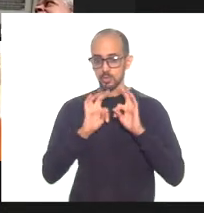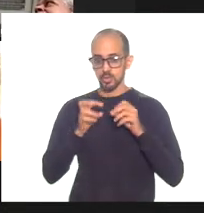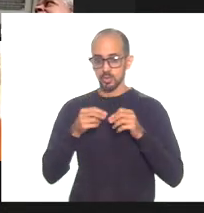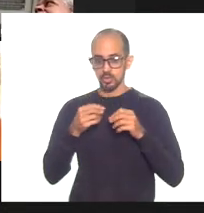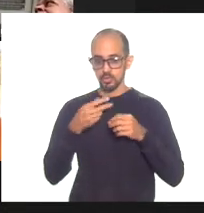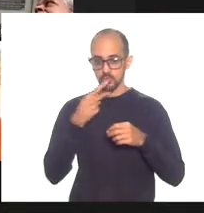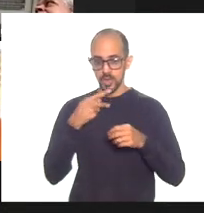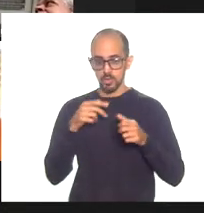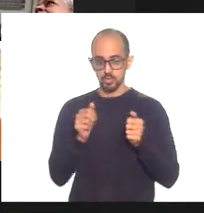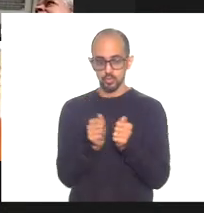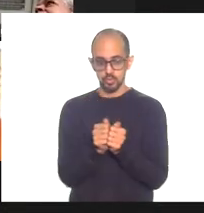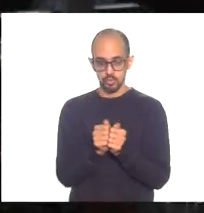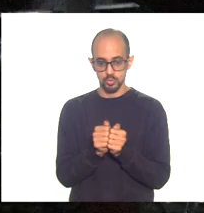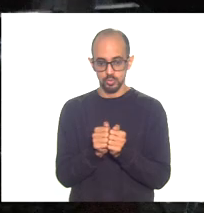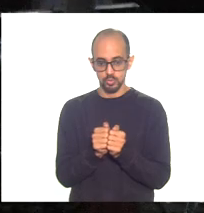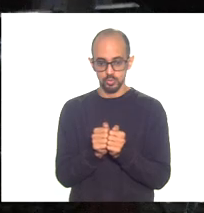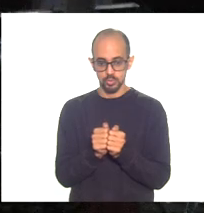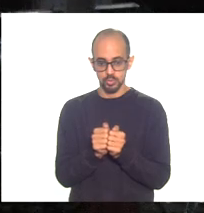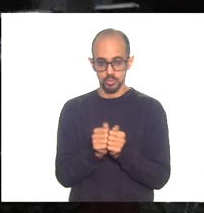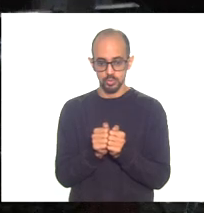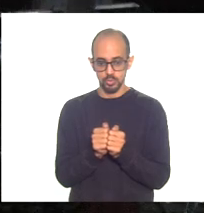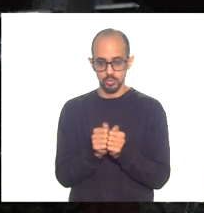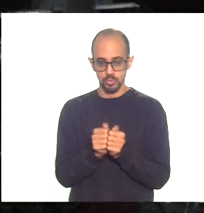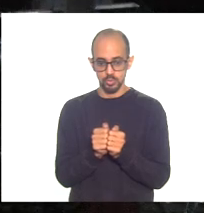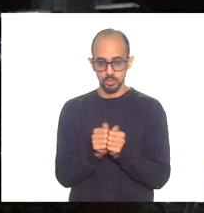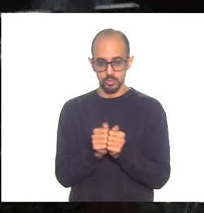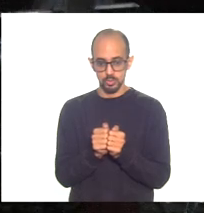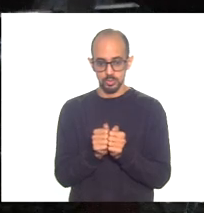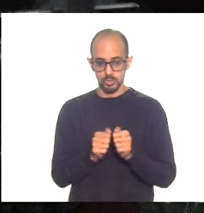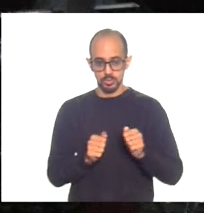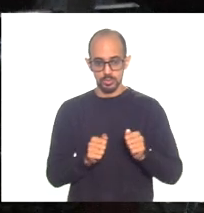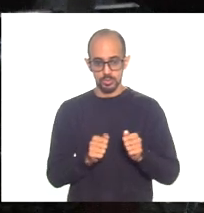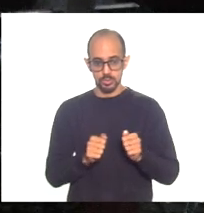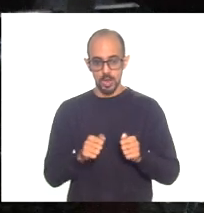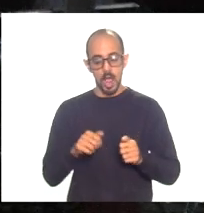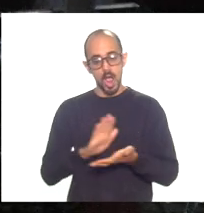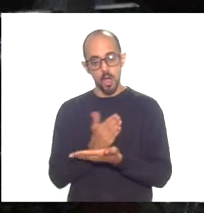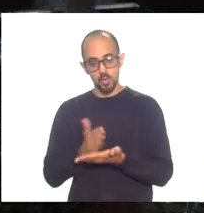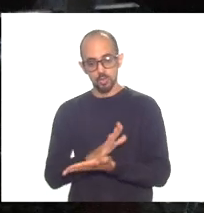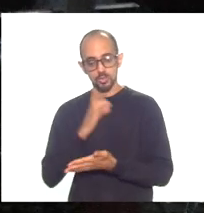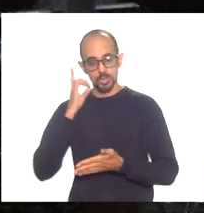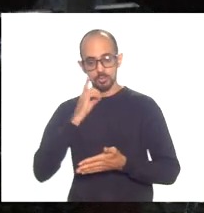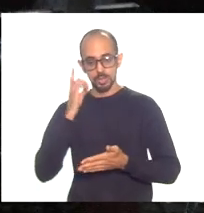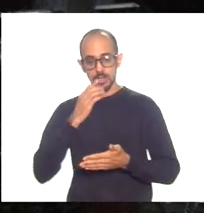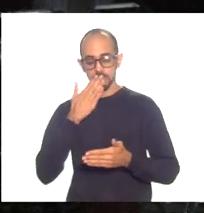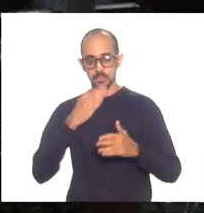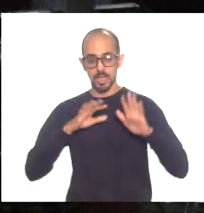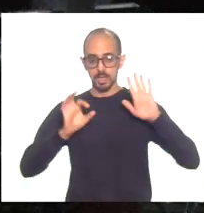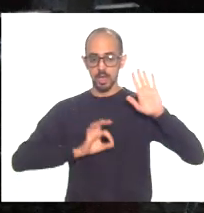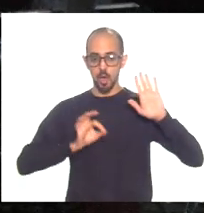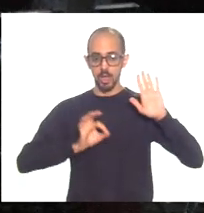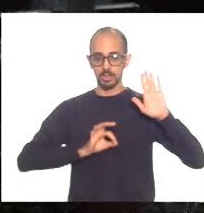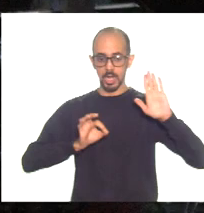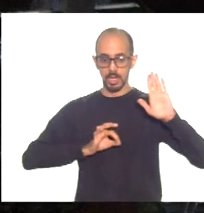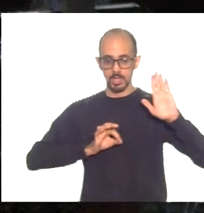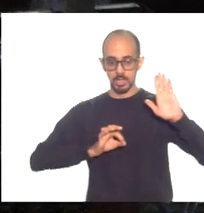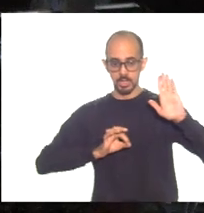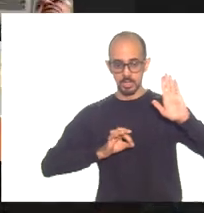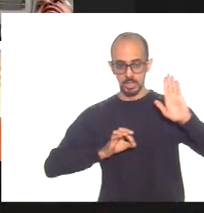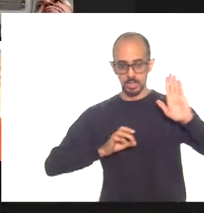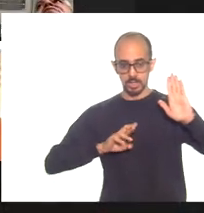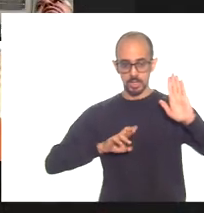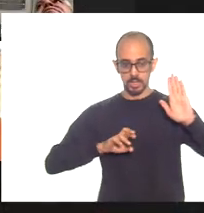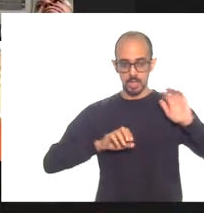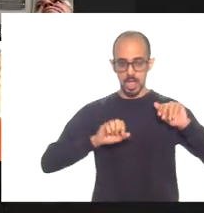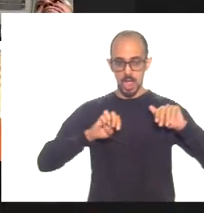Não pode mentir. Presidente, questão de ordem, presidente. Já terminou a questão de ordem, deputado Rodrigo. Presidente, questão